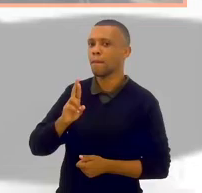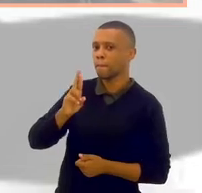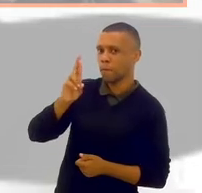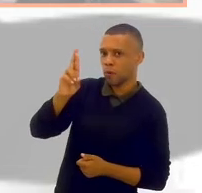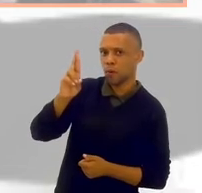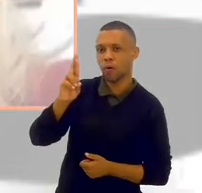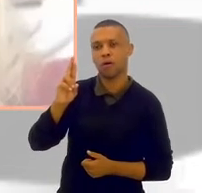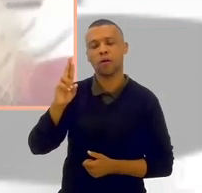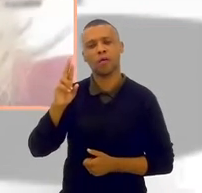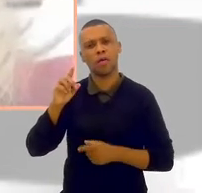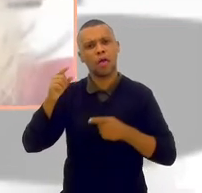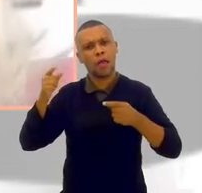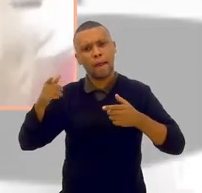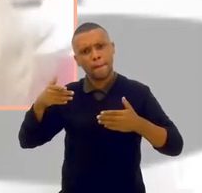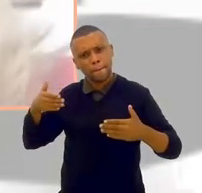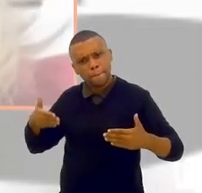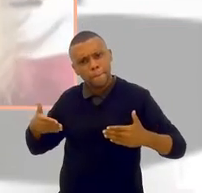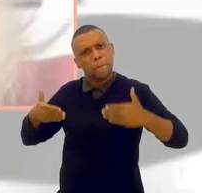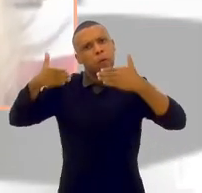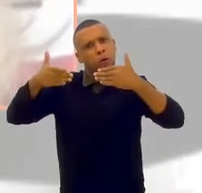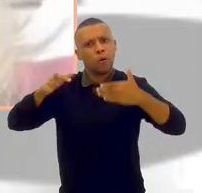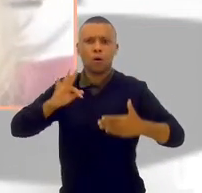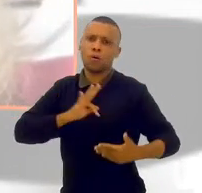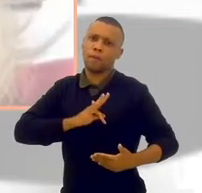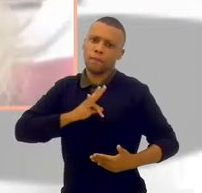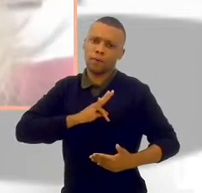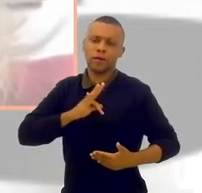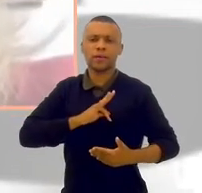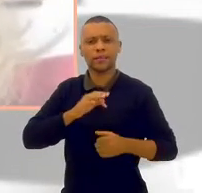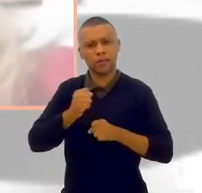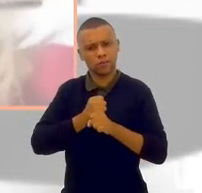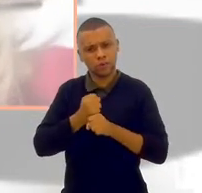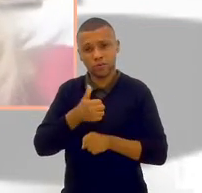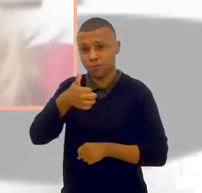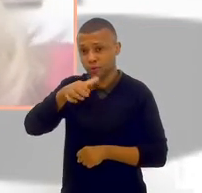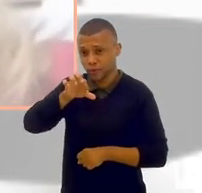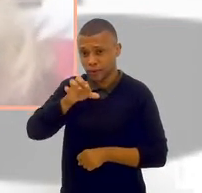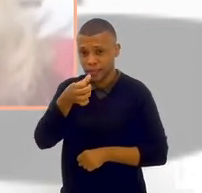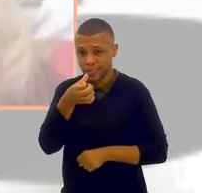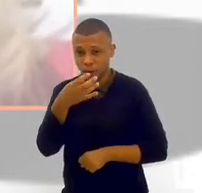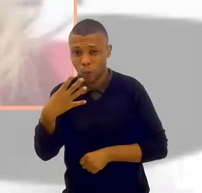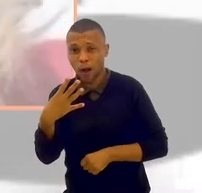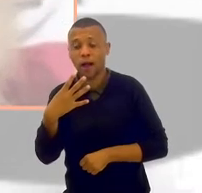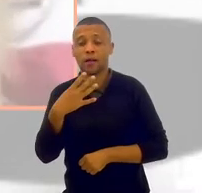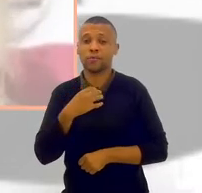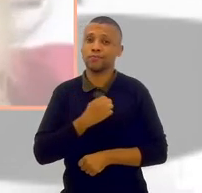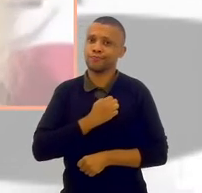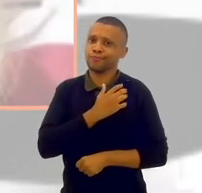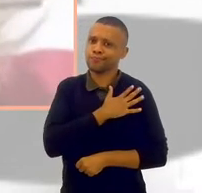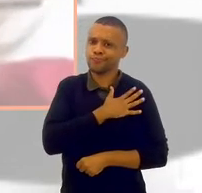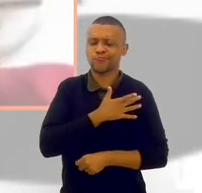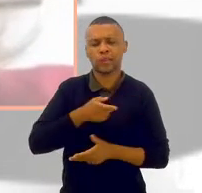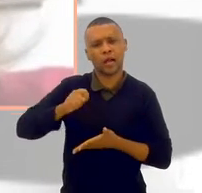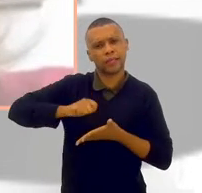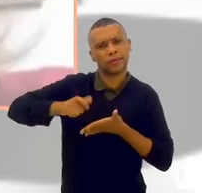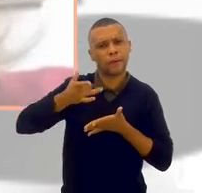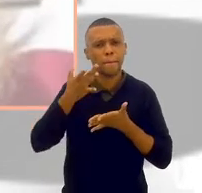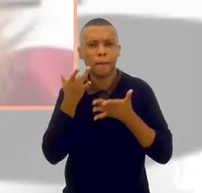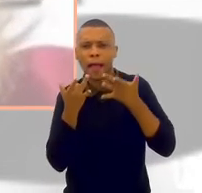teatro, brigando com a polícia no tempo difícil, né, depois de 64, e fazendo